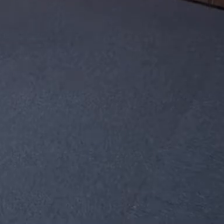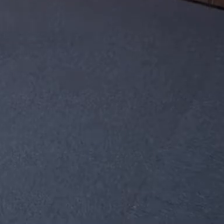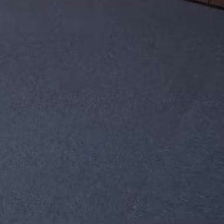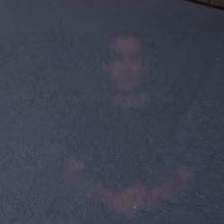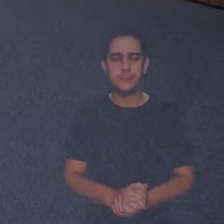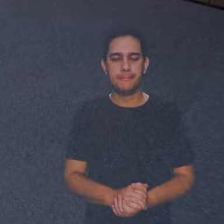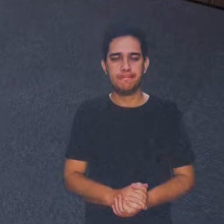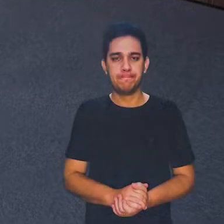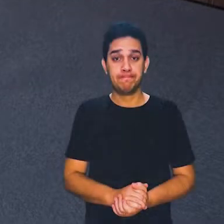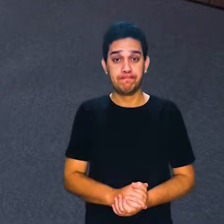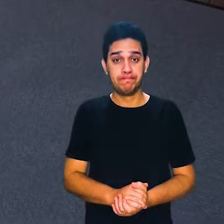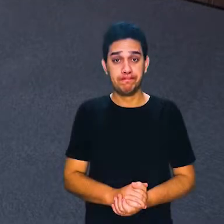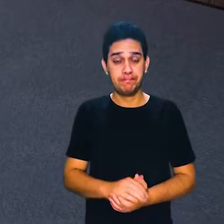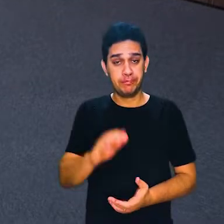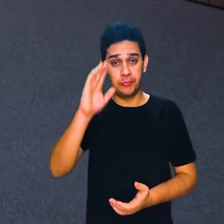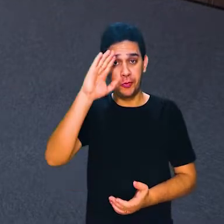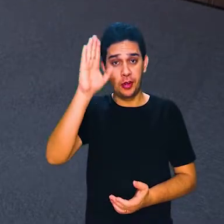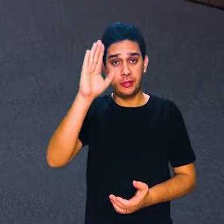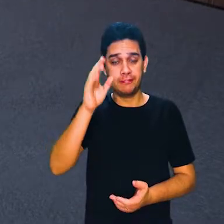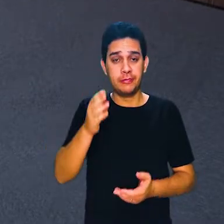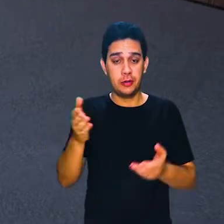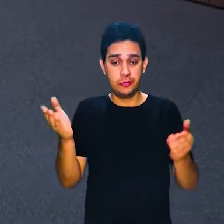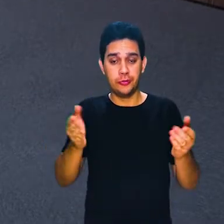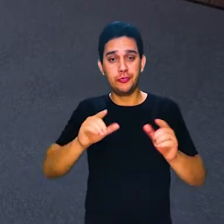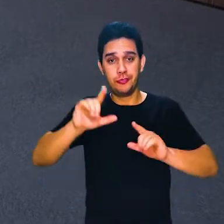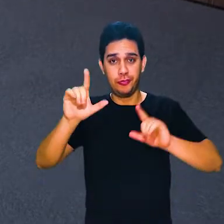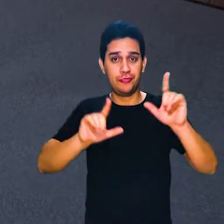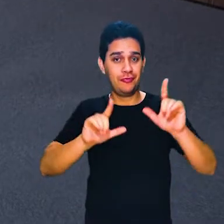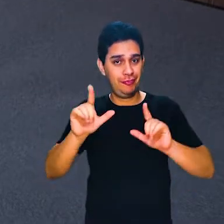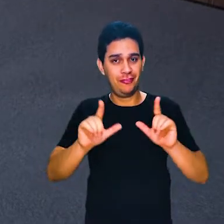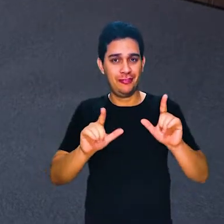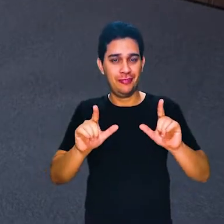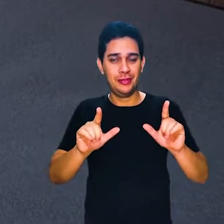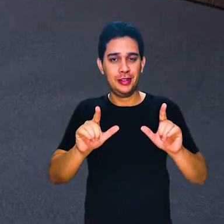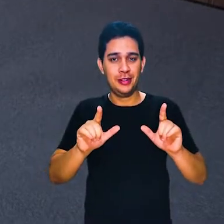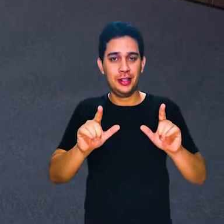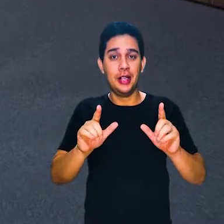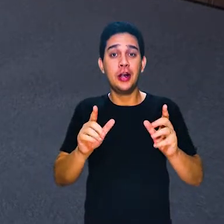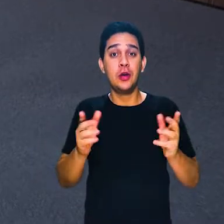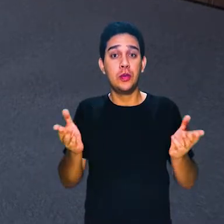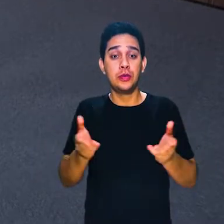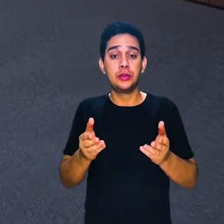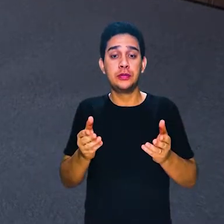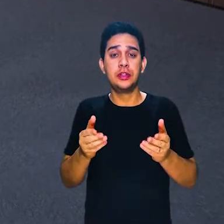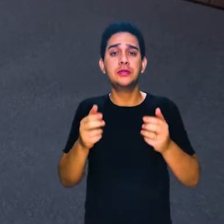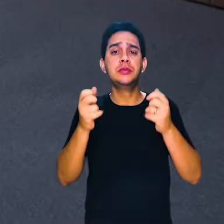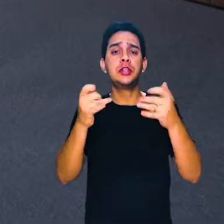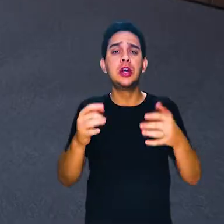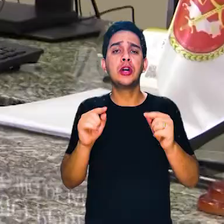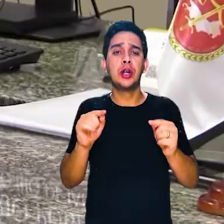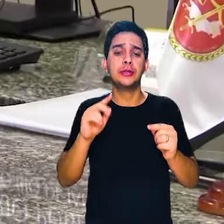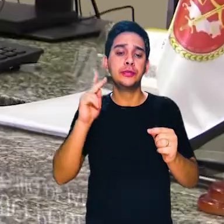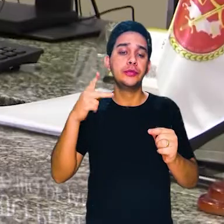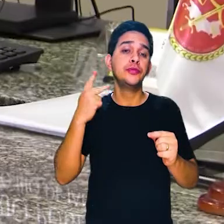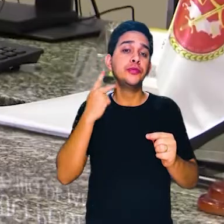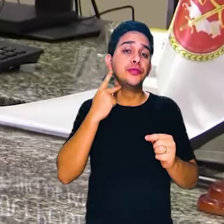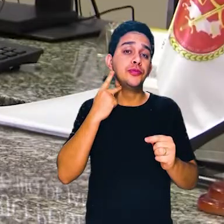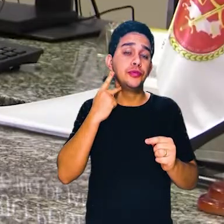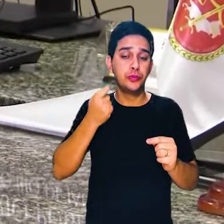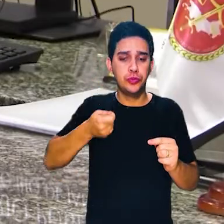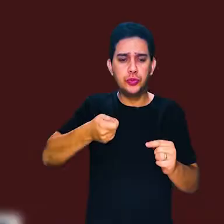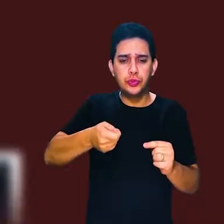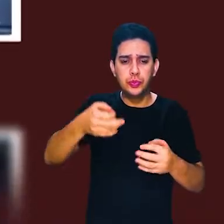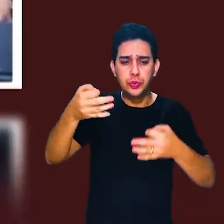Olá, começa agora mais um MP Cidadão. E no programa de hoje, veja a participação do Procurador-Geral de Justiça, Luciano